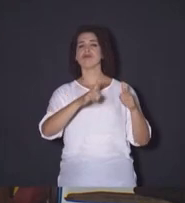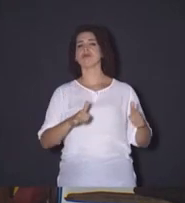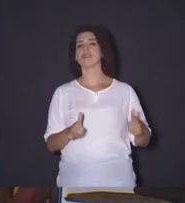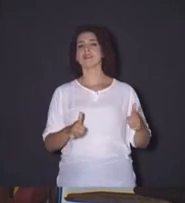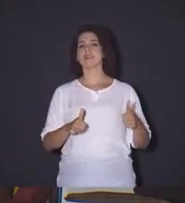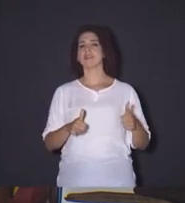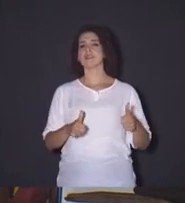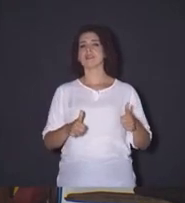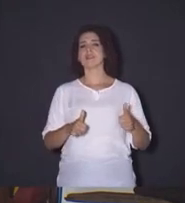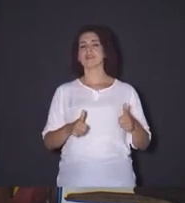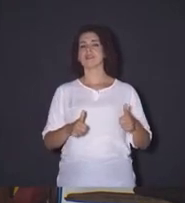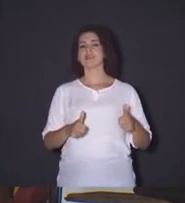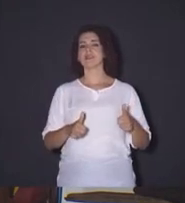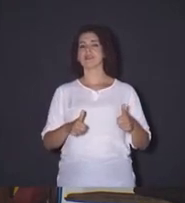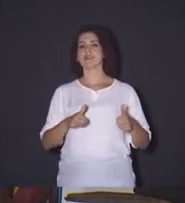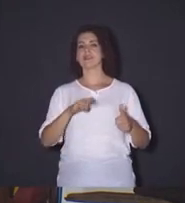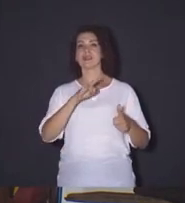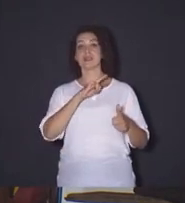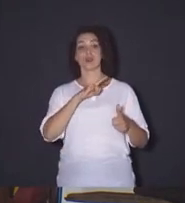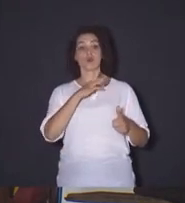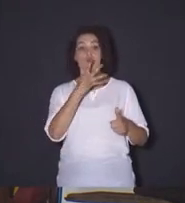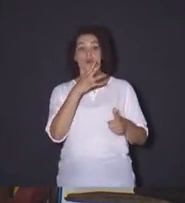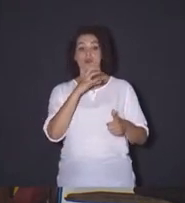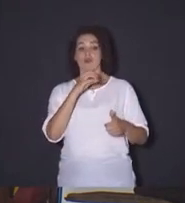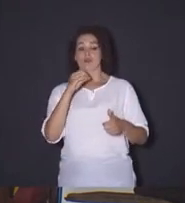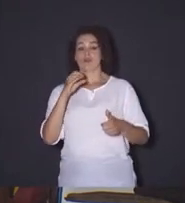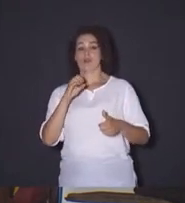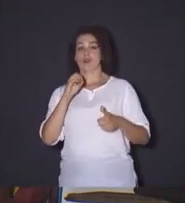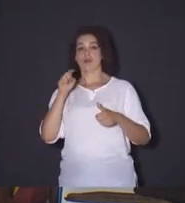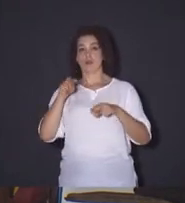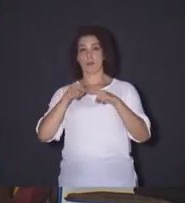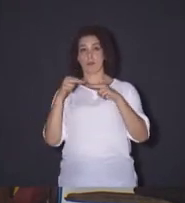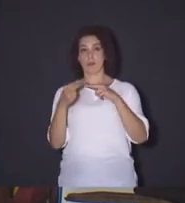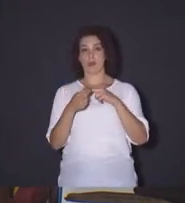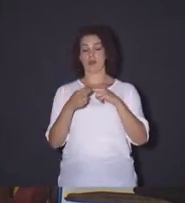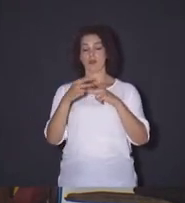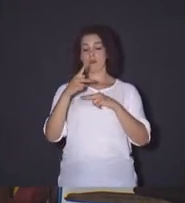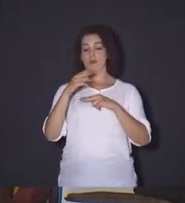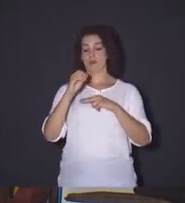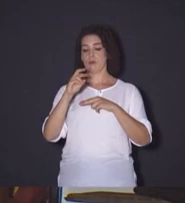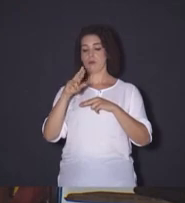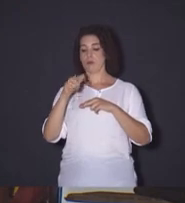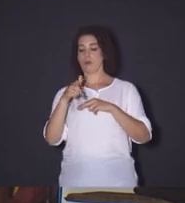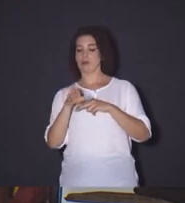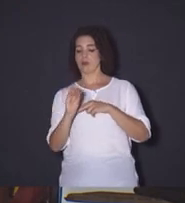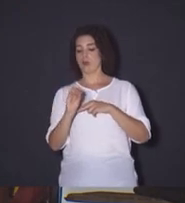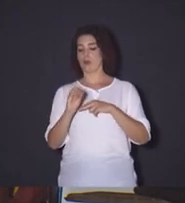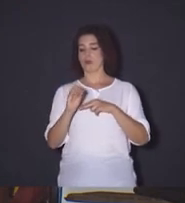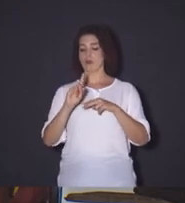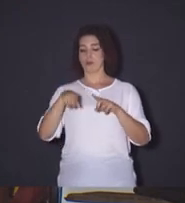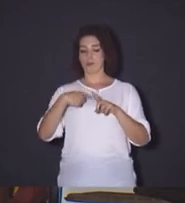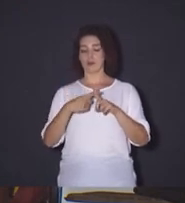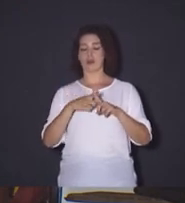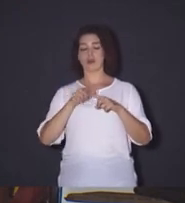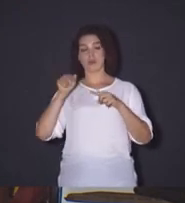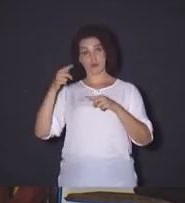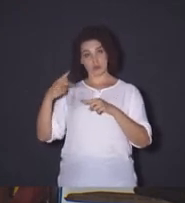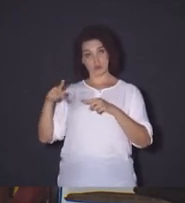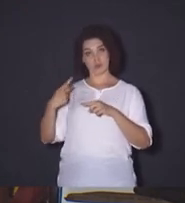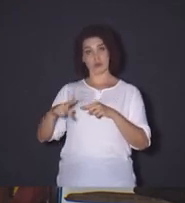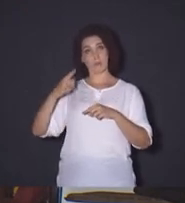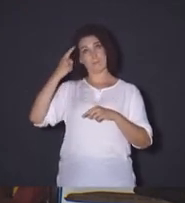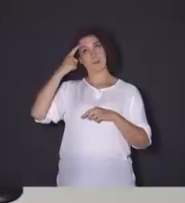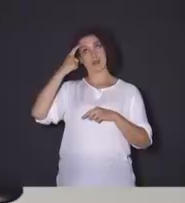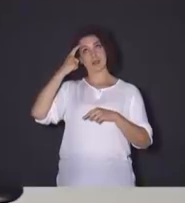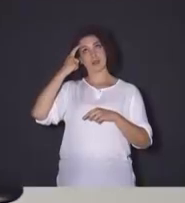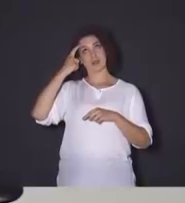dos 400 de portão e o filho da goméia pensa na possibilidade da cidade educadora